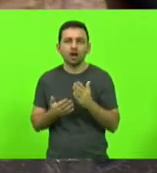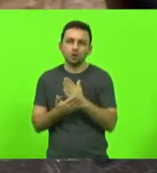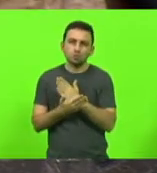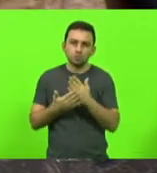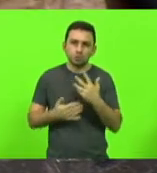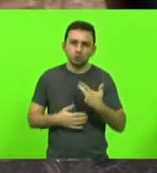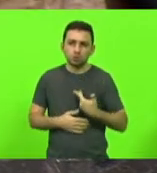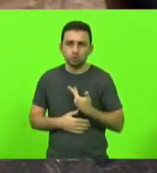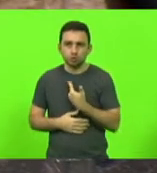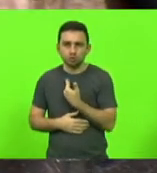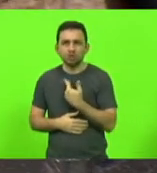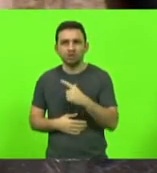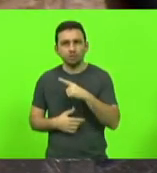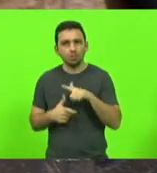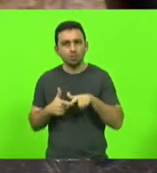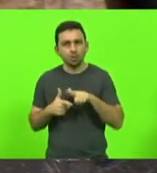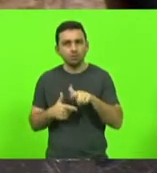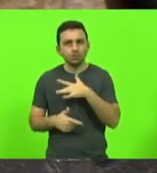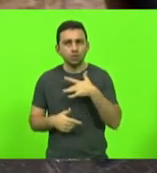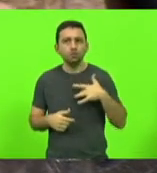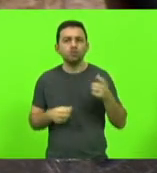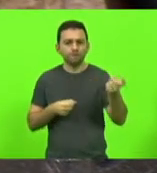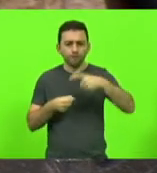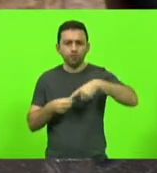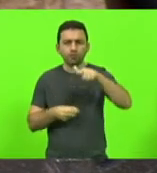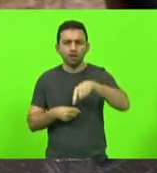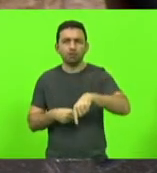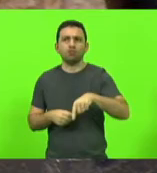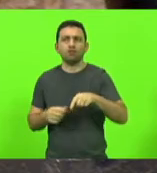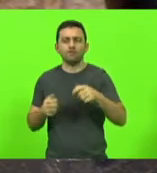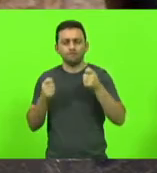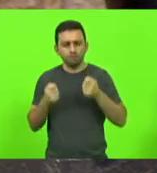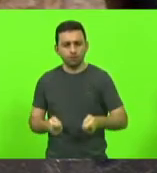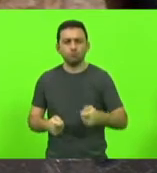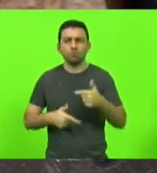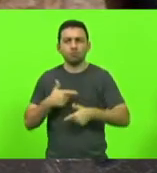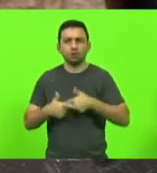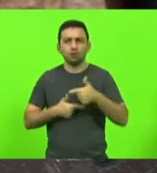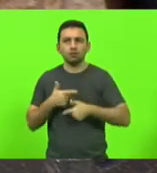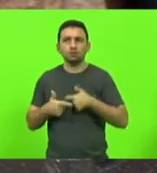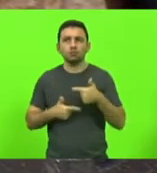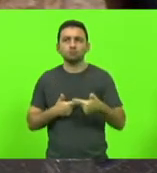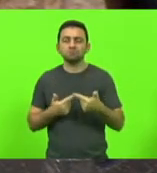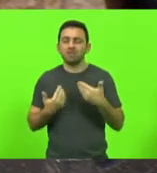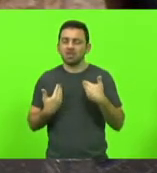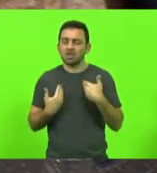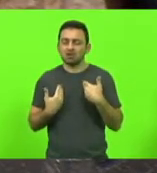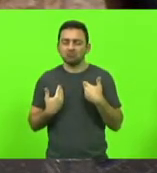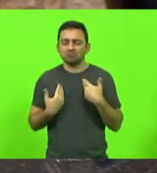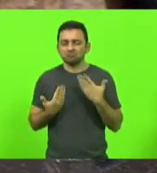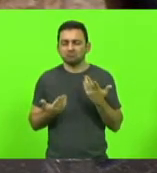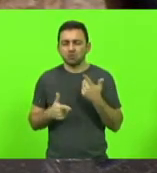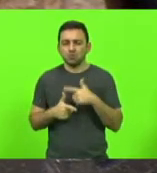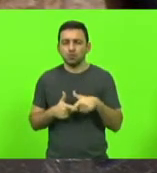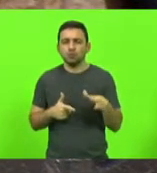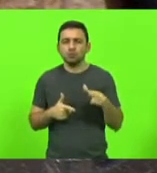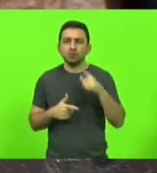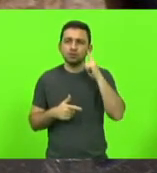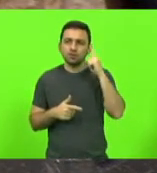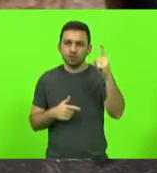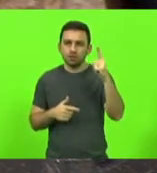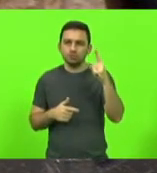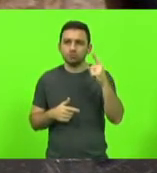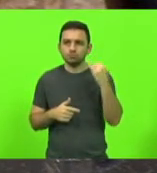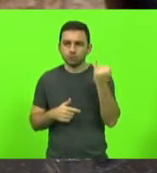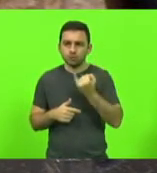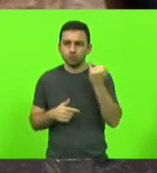outro teve outro problema de saúde, mas retornou e estava aqui, firme e trabalhando. Né? Então, eu não vejo óbvio nenhum e eu apoio a ideia aí da mesa.